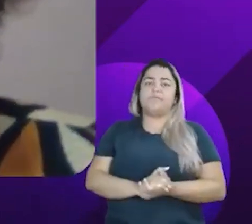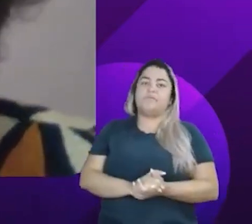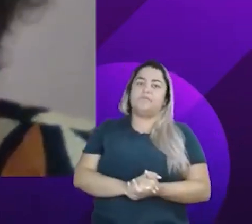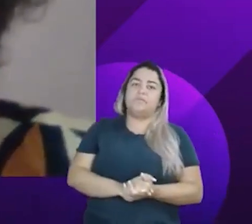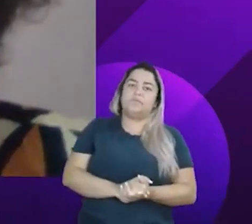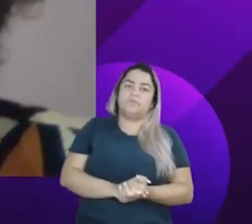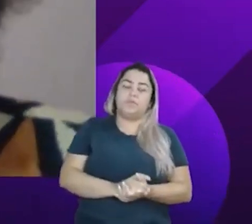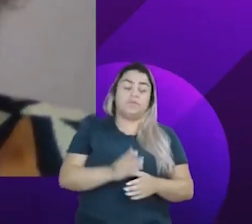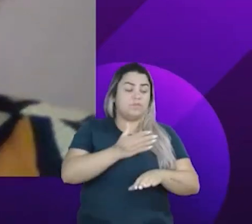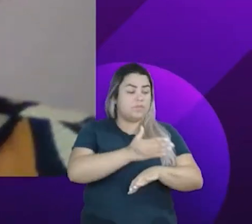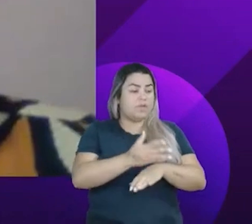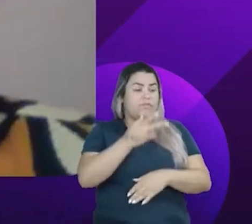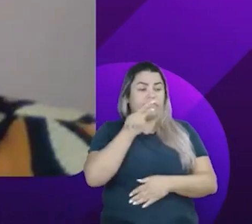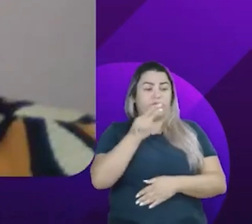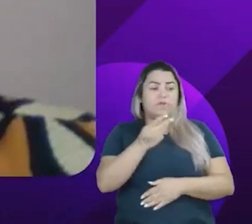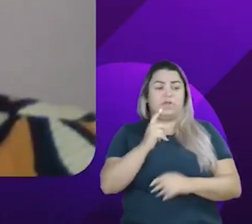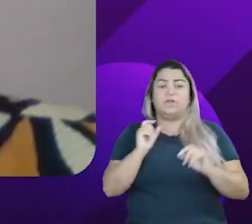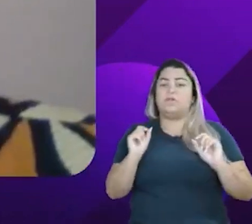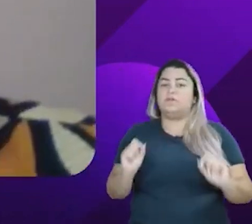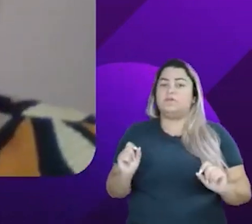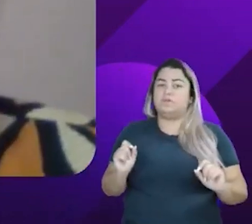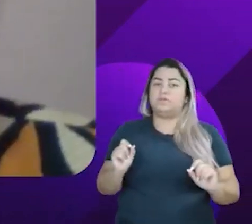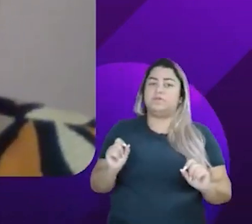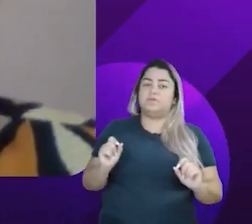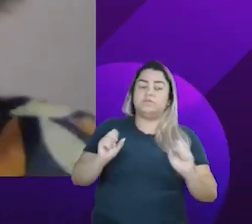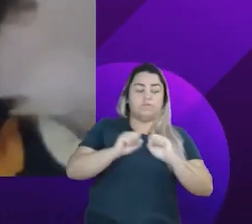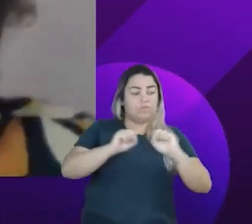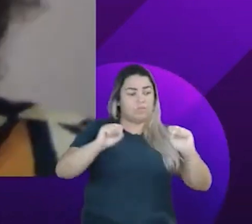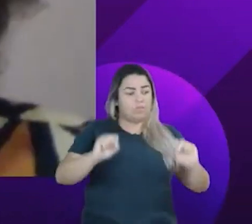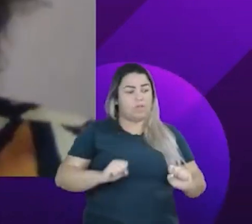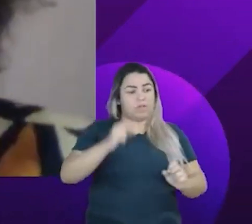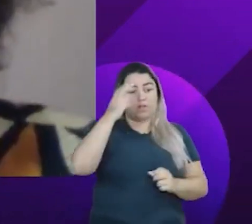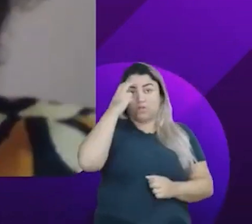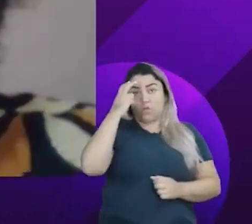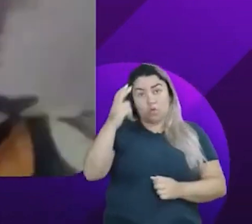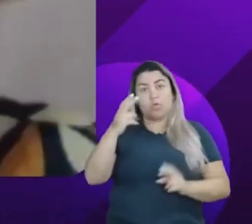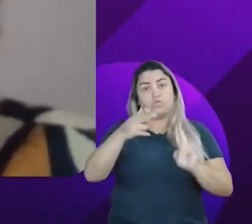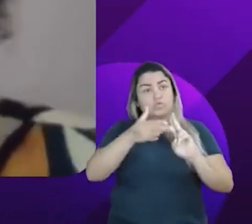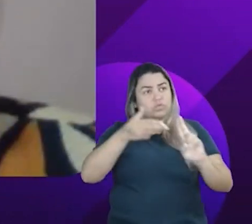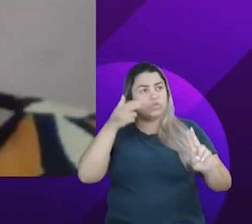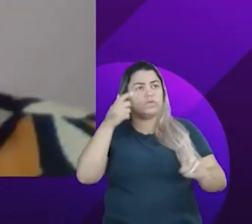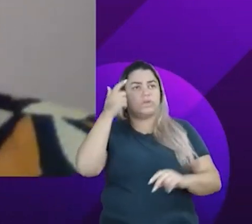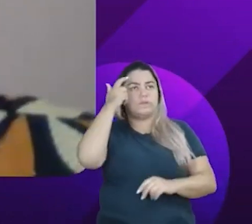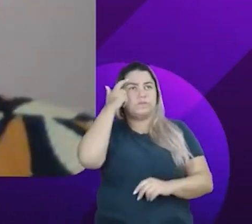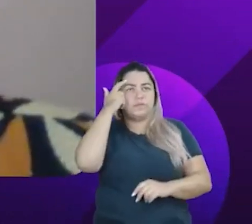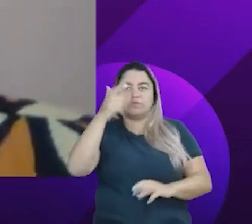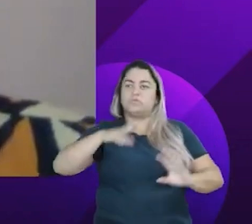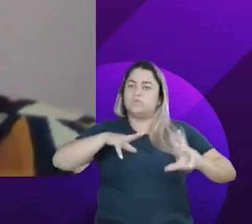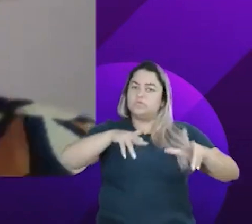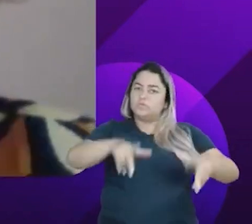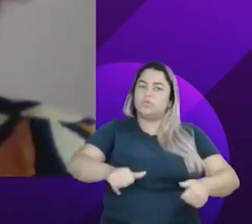A gente costumava dizer, não é, que esse Sistema Nacional da Cultura é como se fosse o SUS, ele pensa o todo